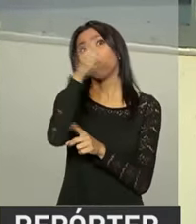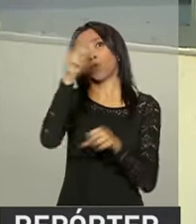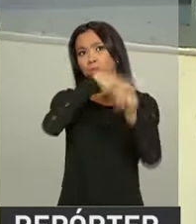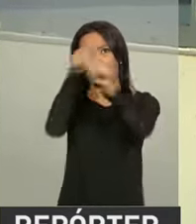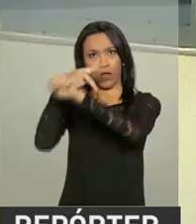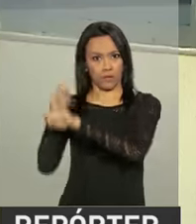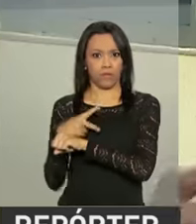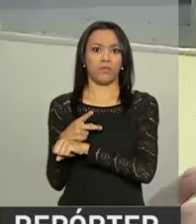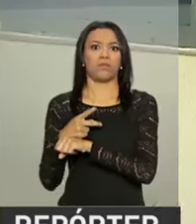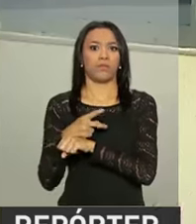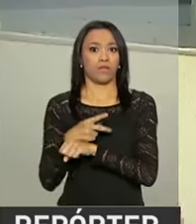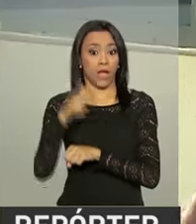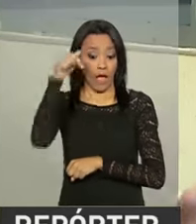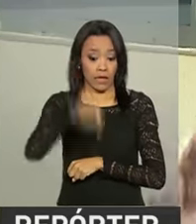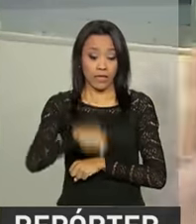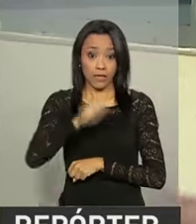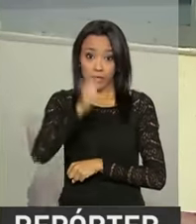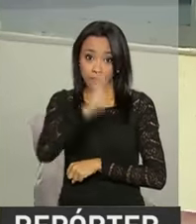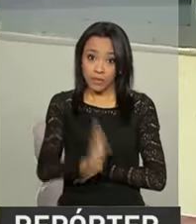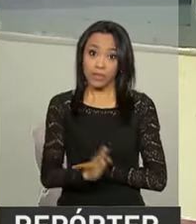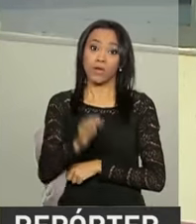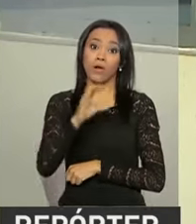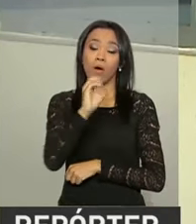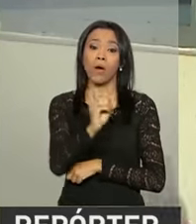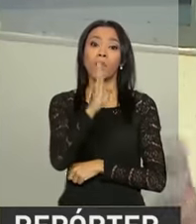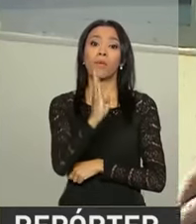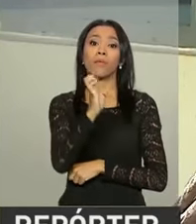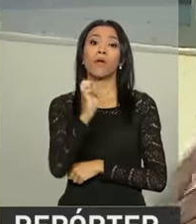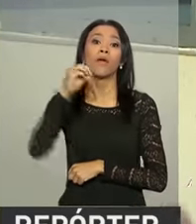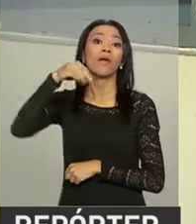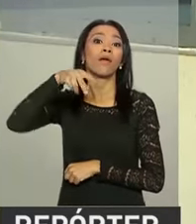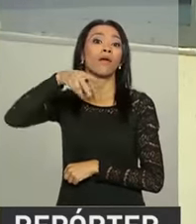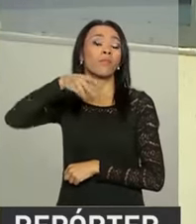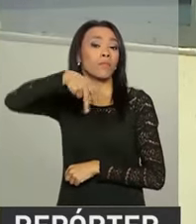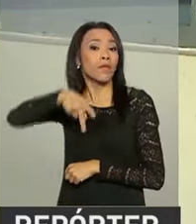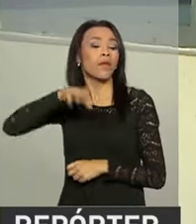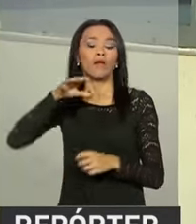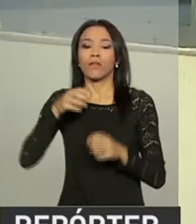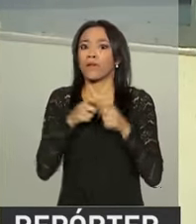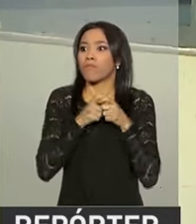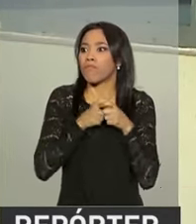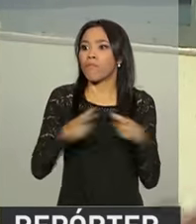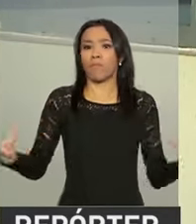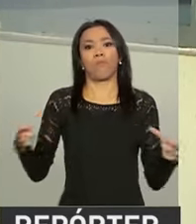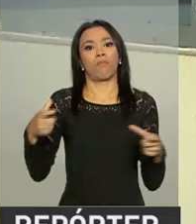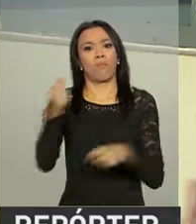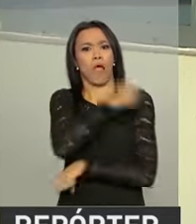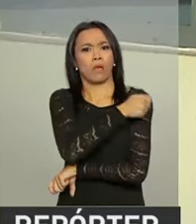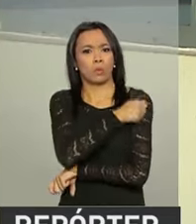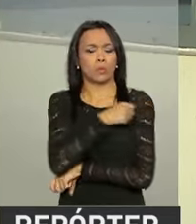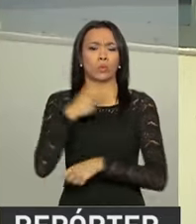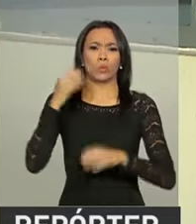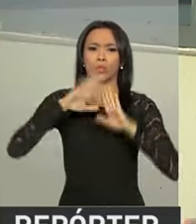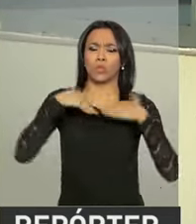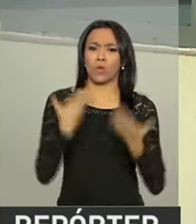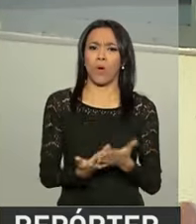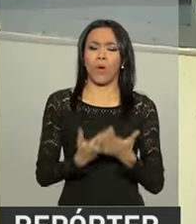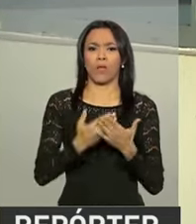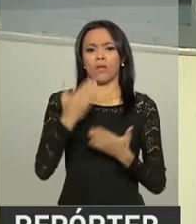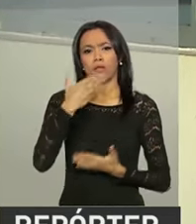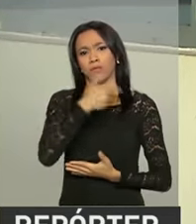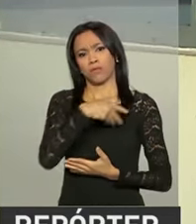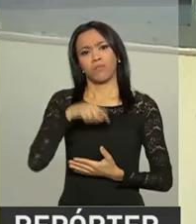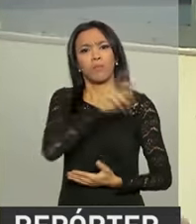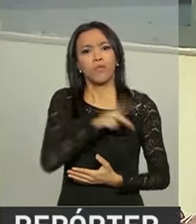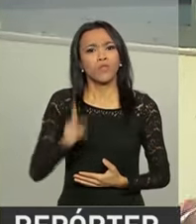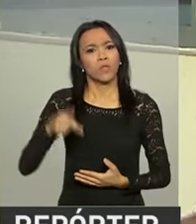país. Ou seja, a UBEMEP é realmente um uma quantidade muito grande de alunos participando, de escola, de professores, todos